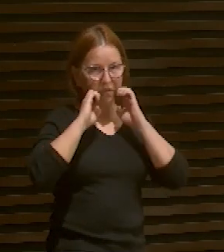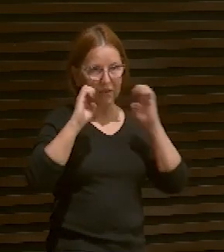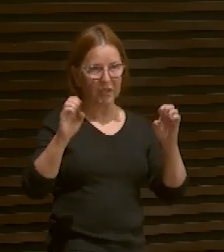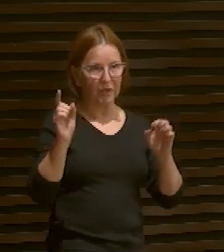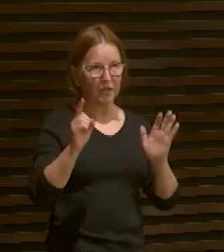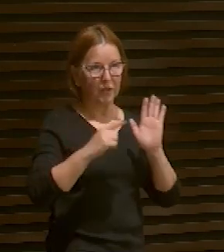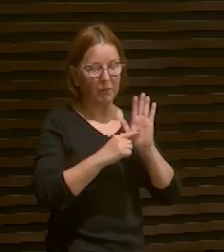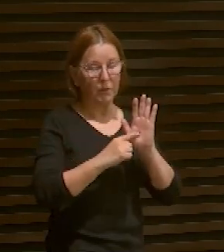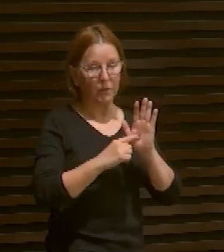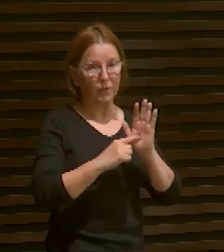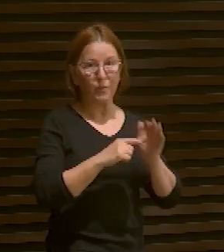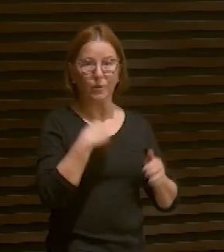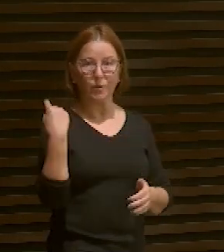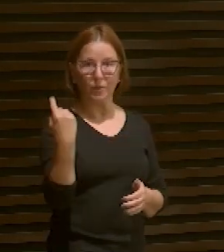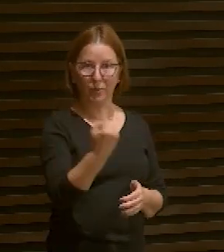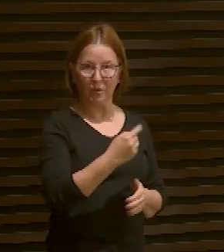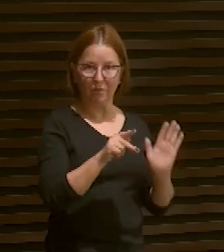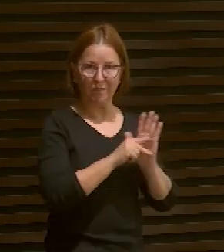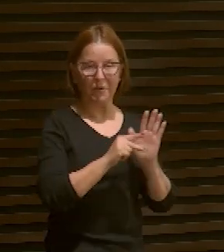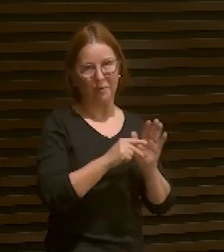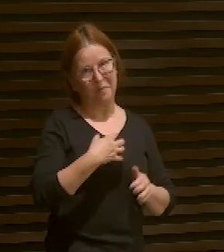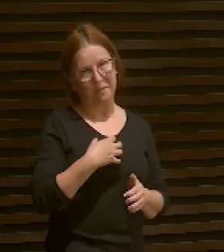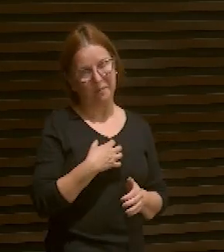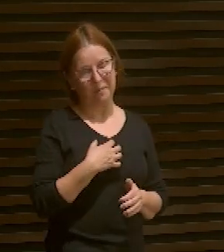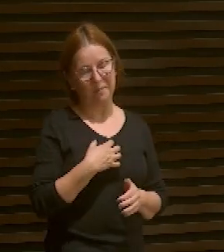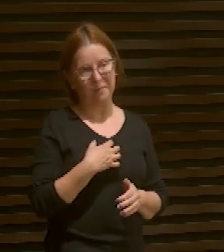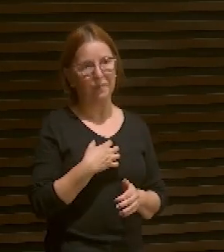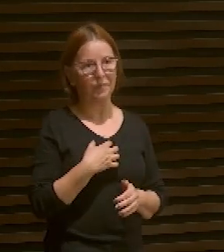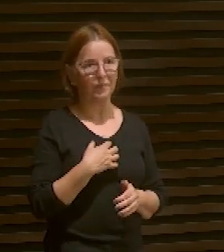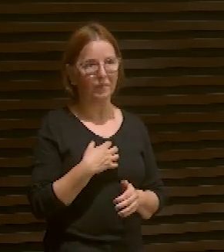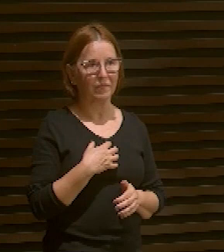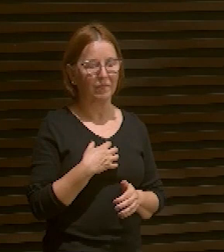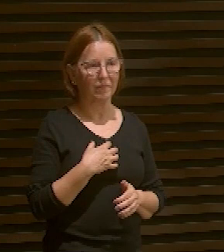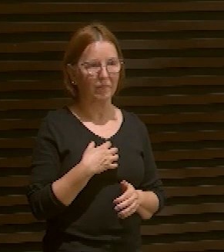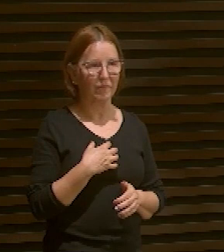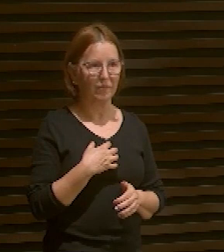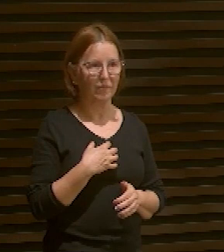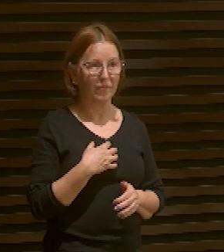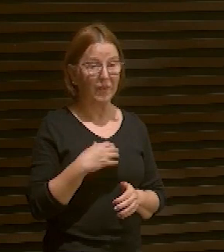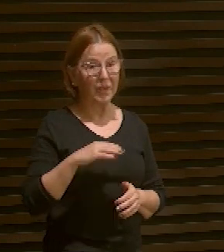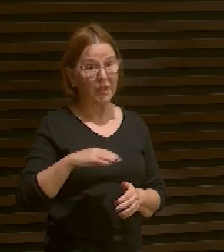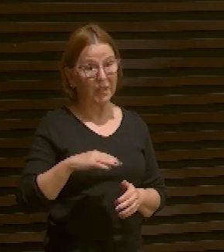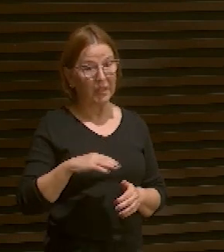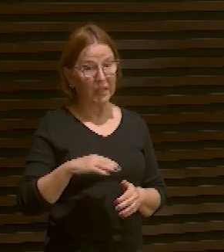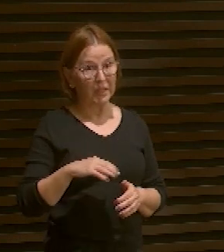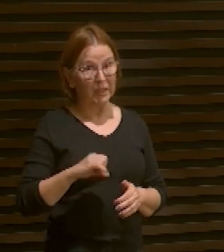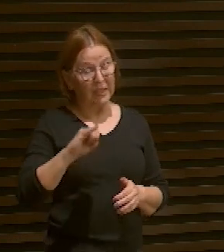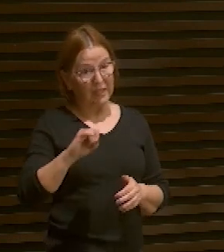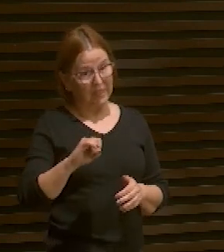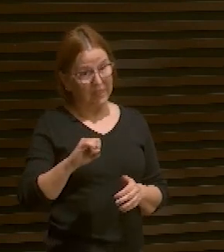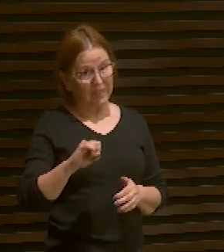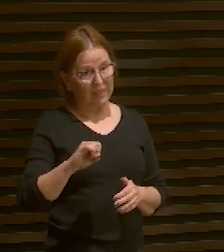nosso comportamento. Porque senão nós poderíamos perceber uns na